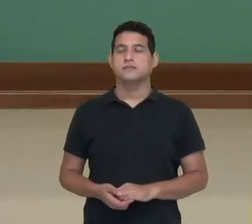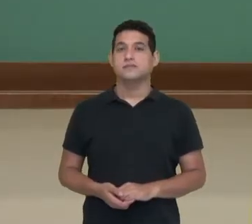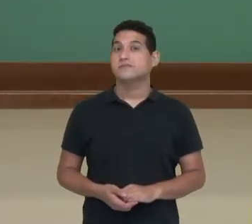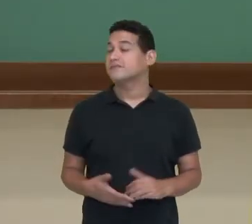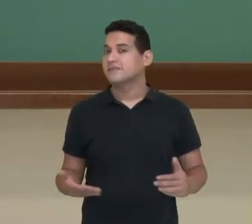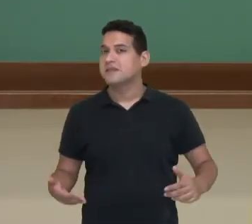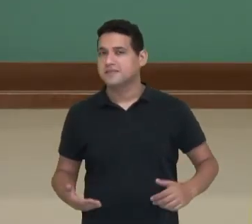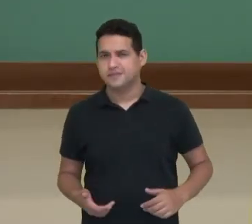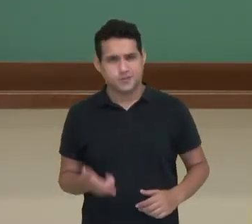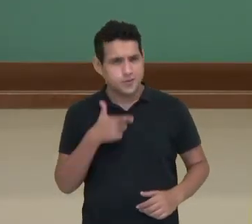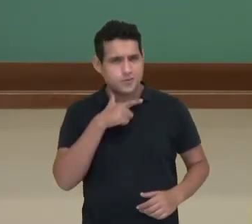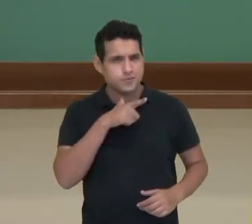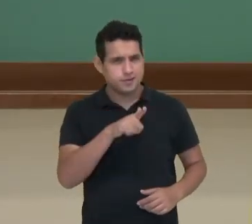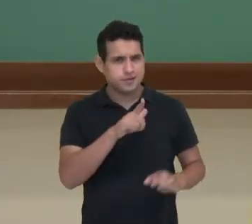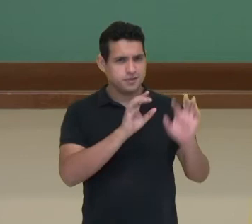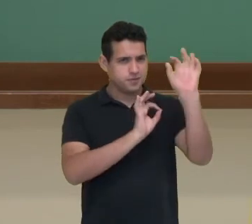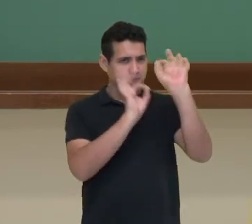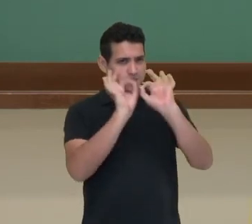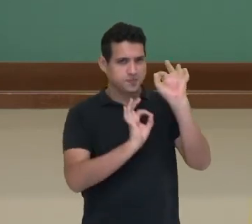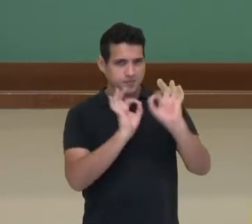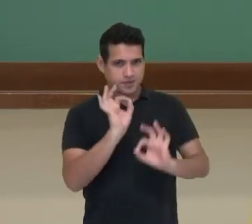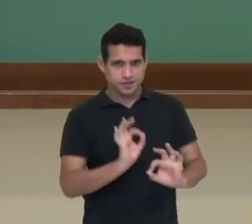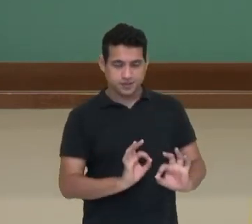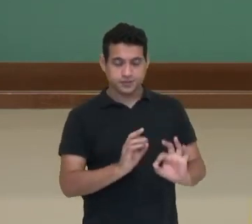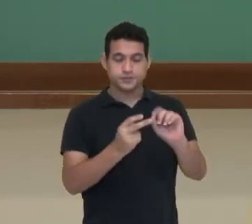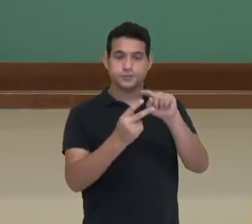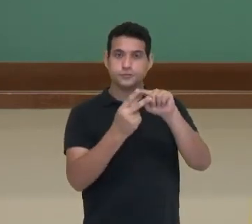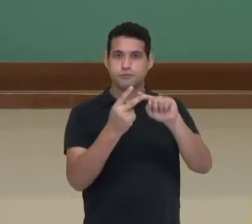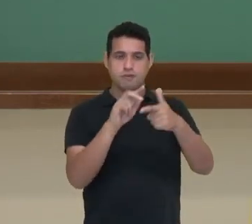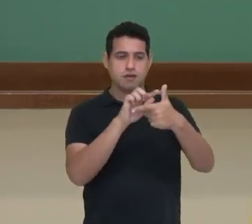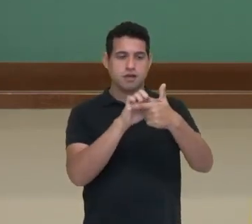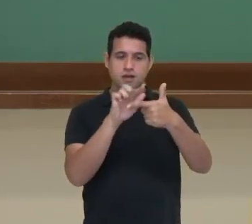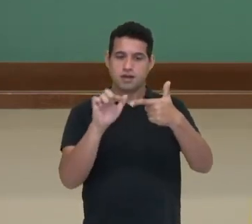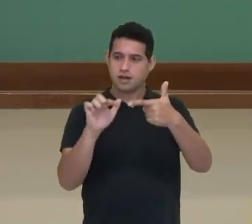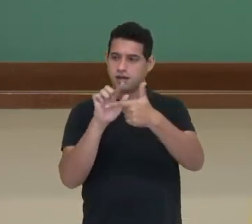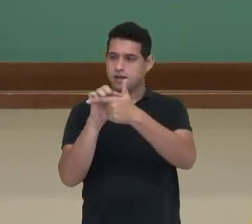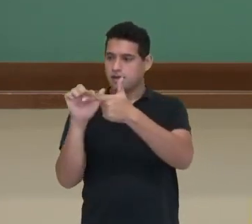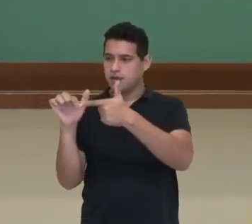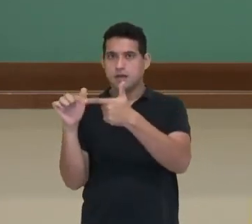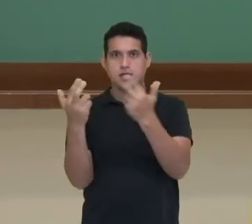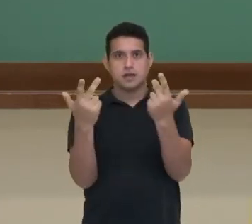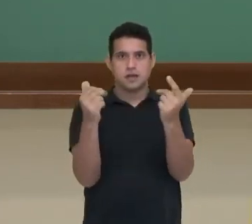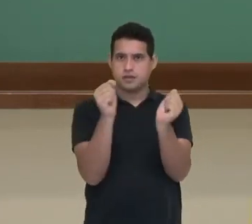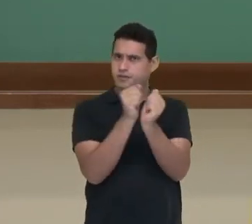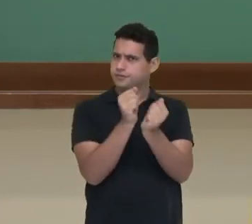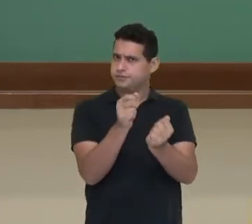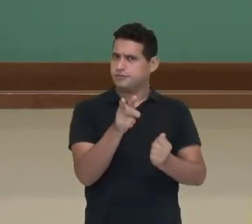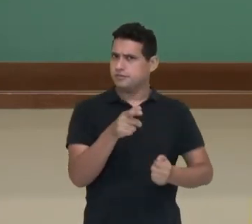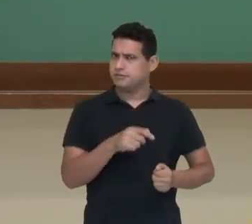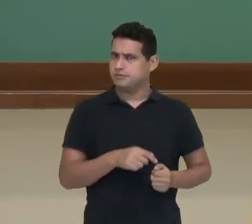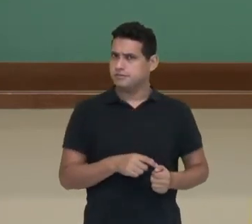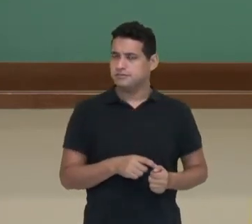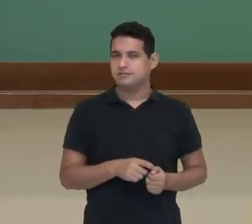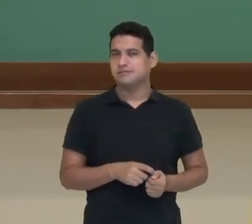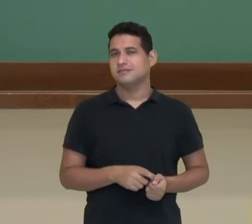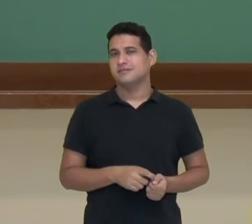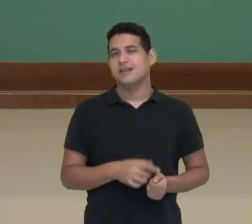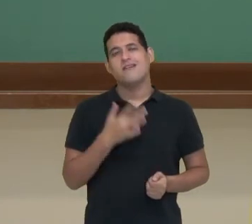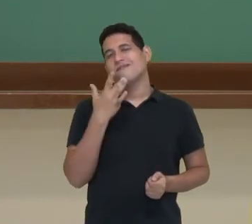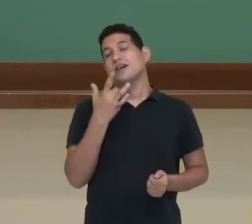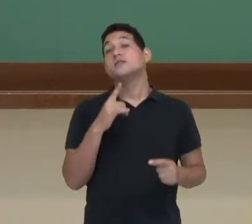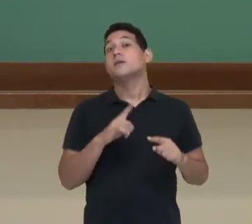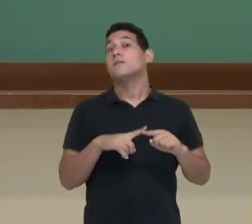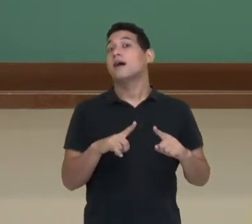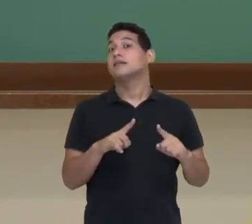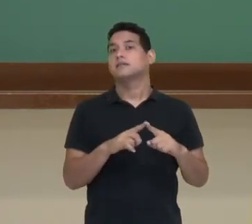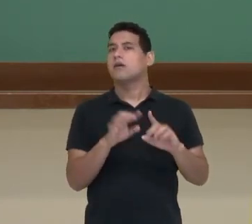E daí, conseguiu montar os dois gráficos no mesmo plano cartesiano? É tranquilo, mas na hora de